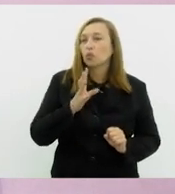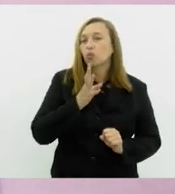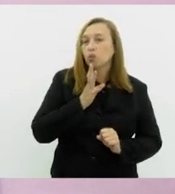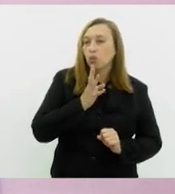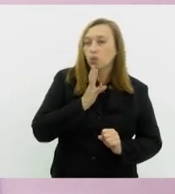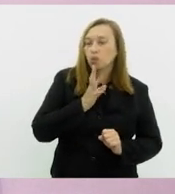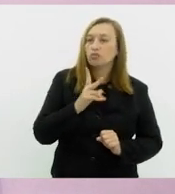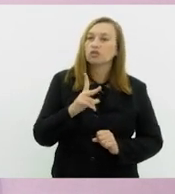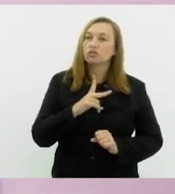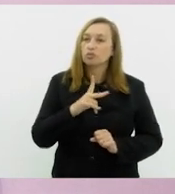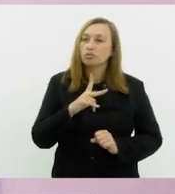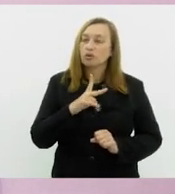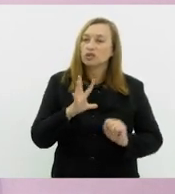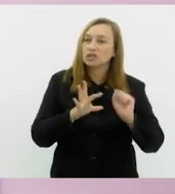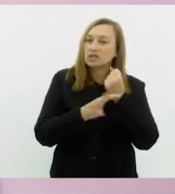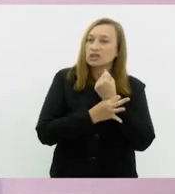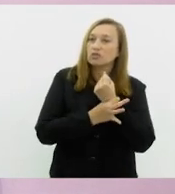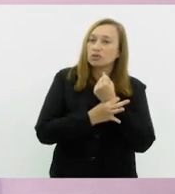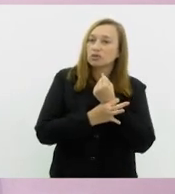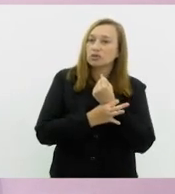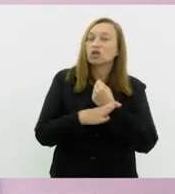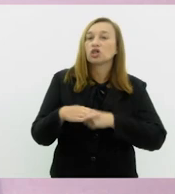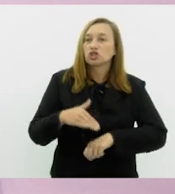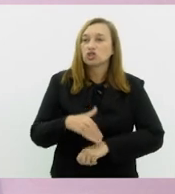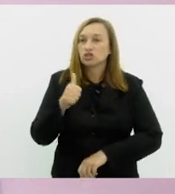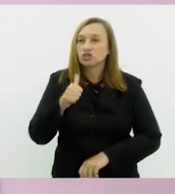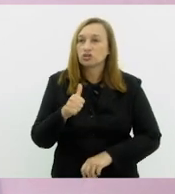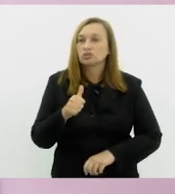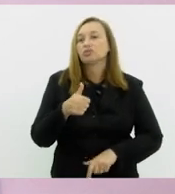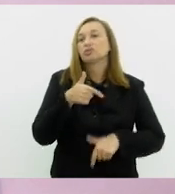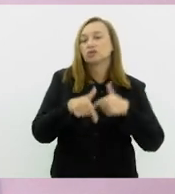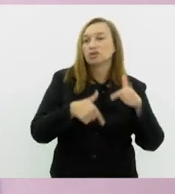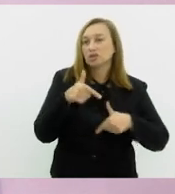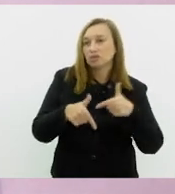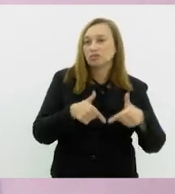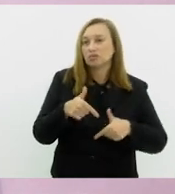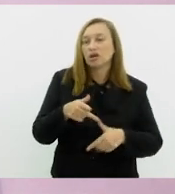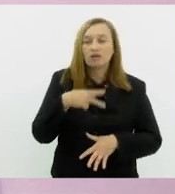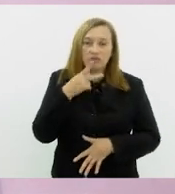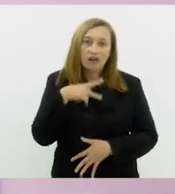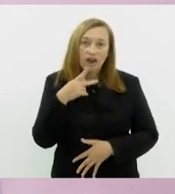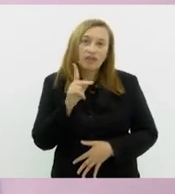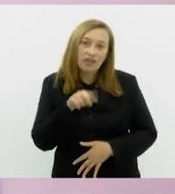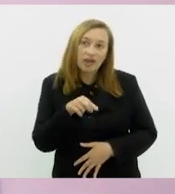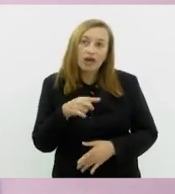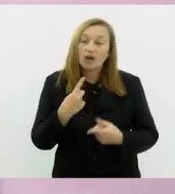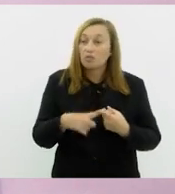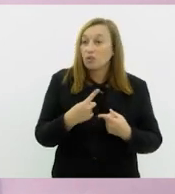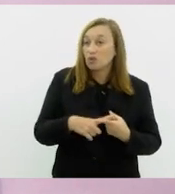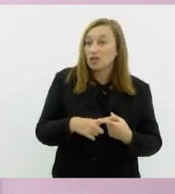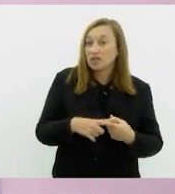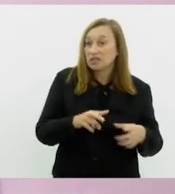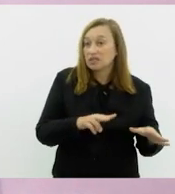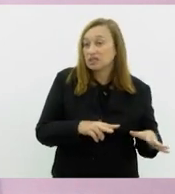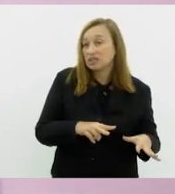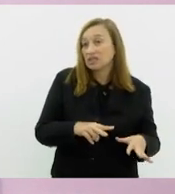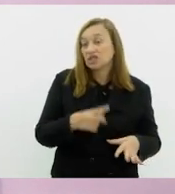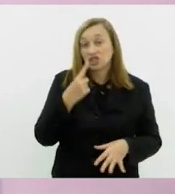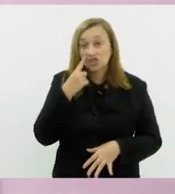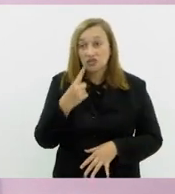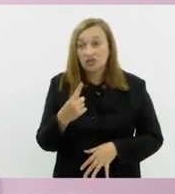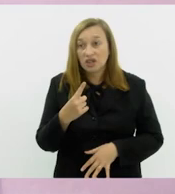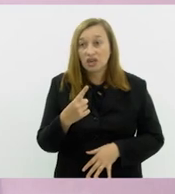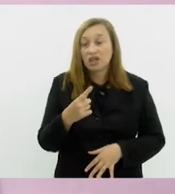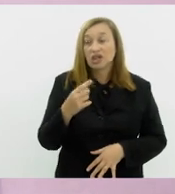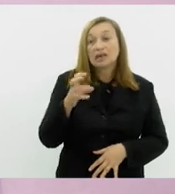reconhecimento garantido com dignidade trabalhista, para dizer o mínimo, né? Porque se no meio de semana está assim, você imagina no fim de